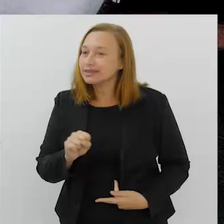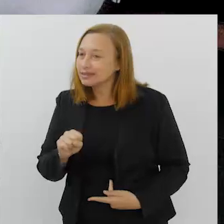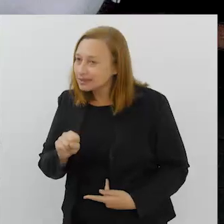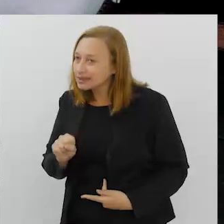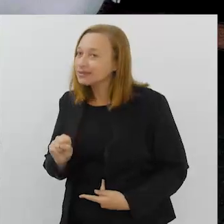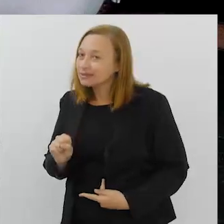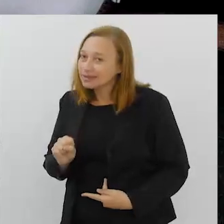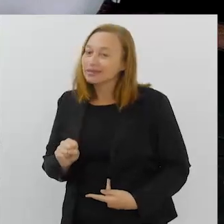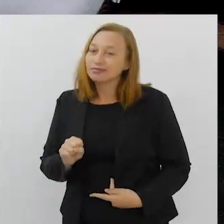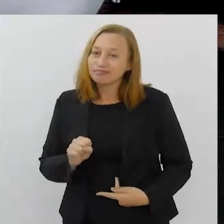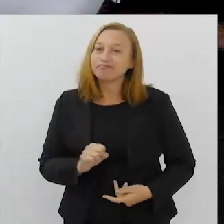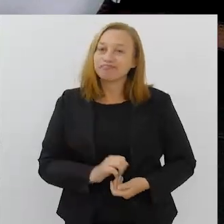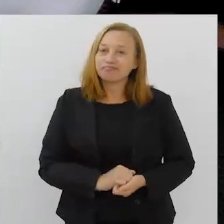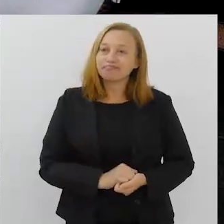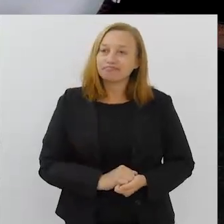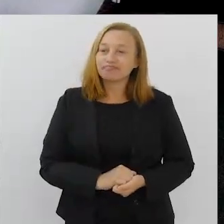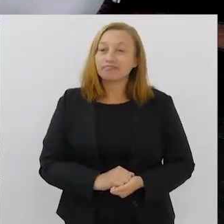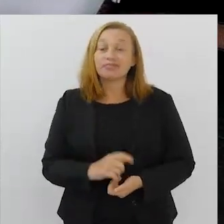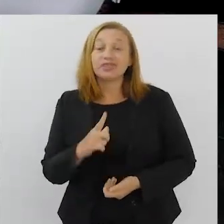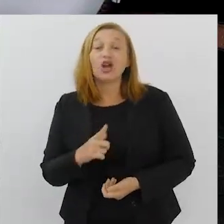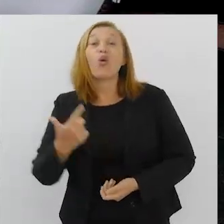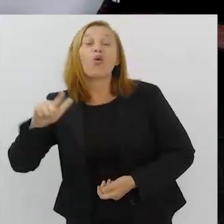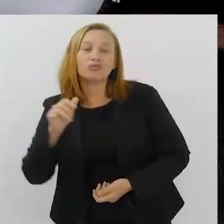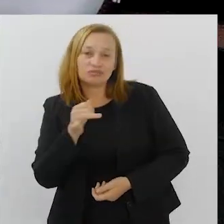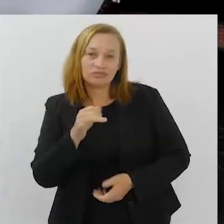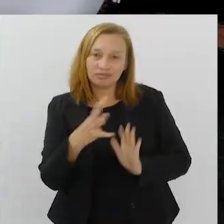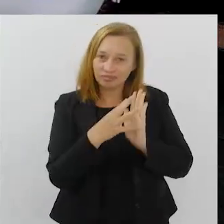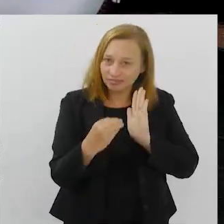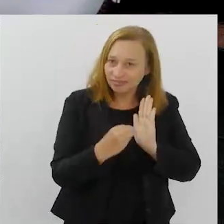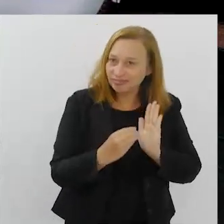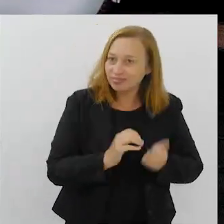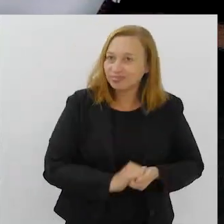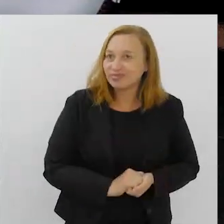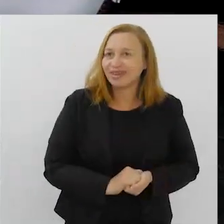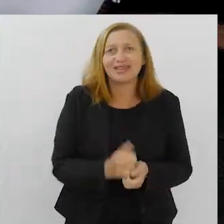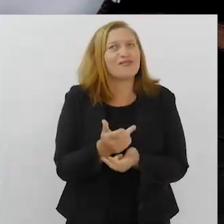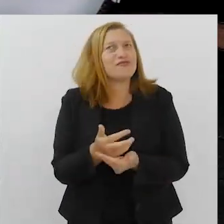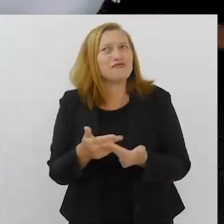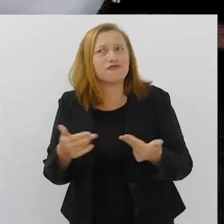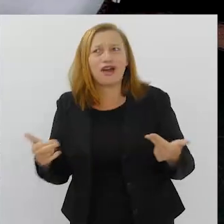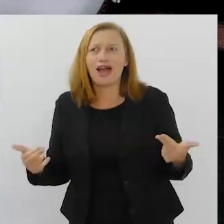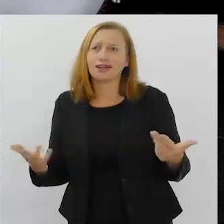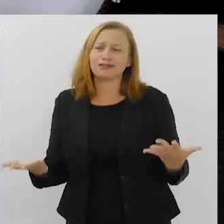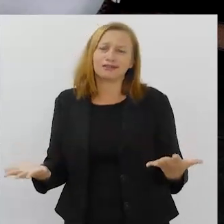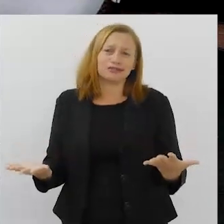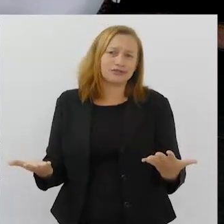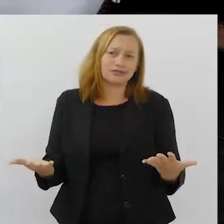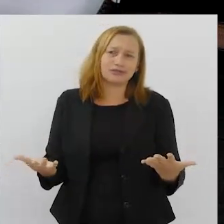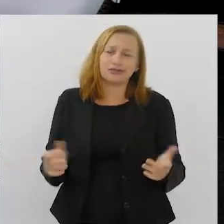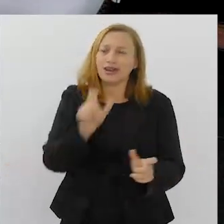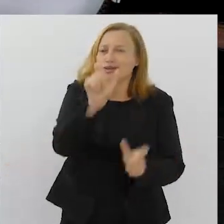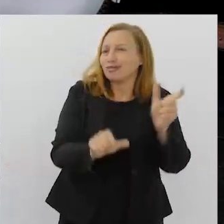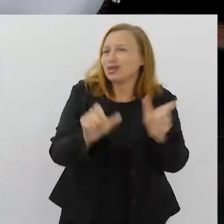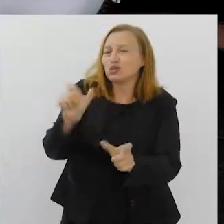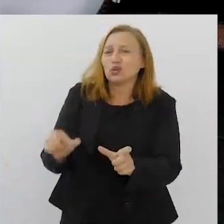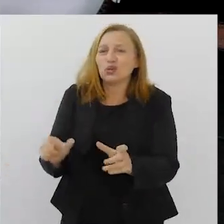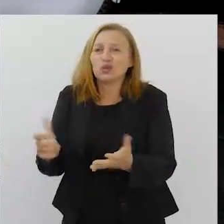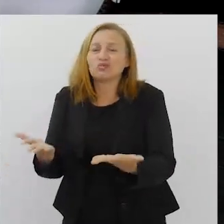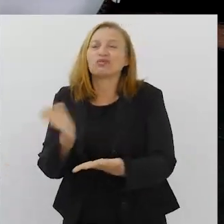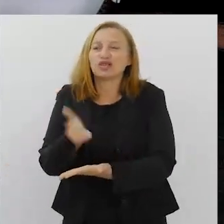exatamente, é inesgotável. Você tem algum outro exemplo? A gente tem diversas pessoas que,